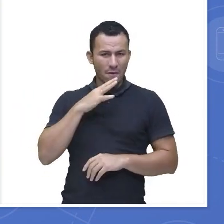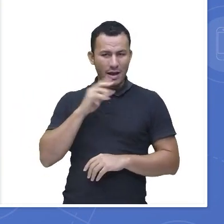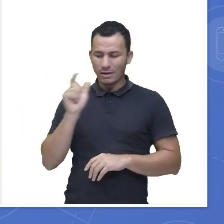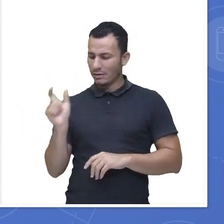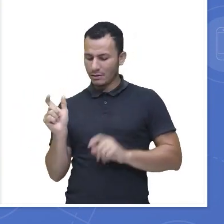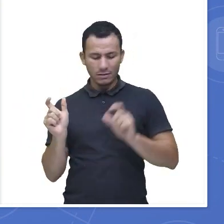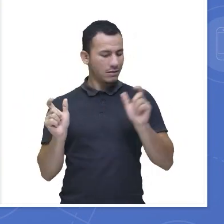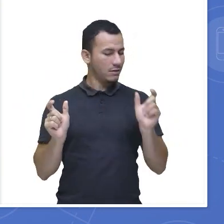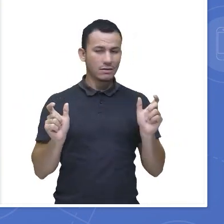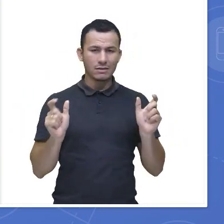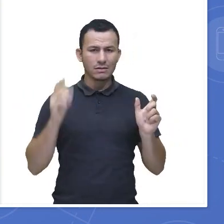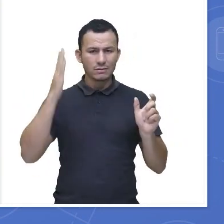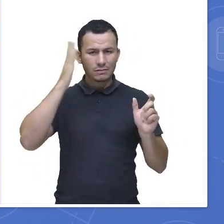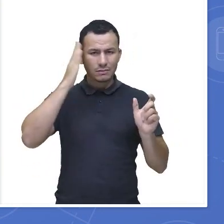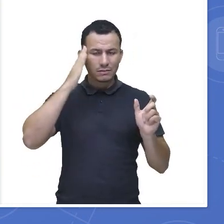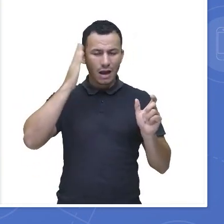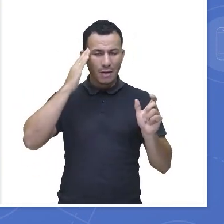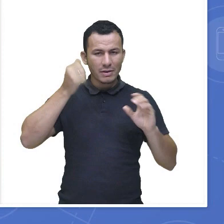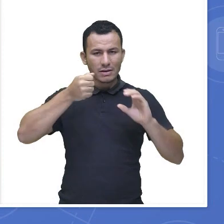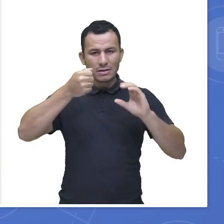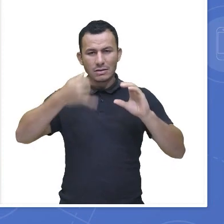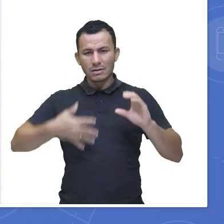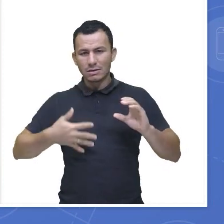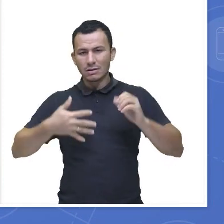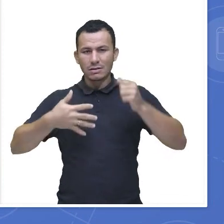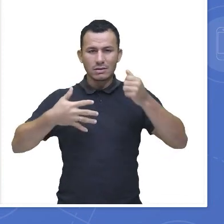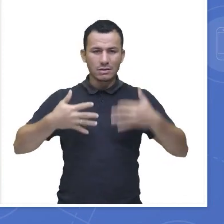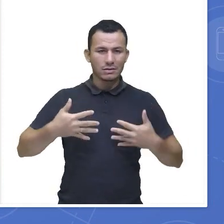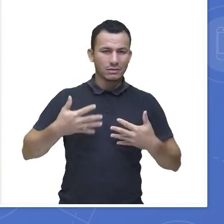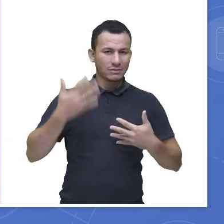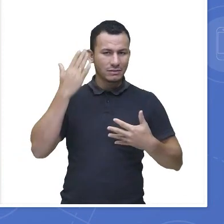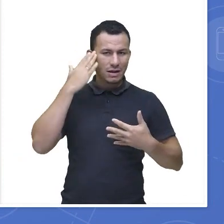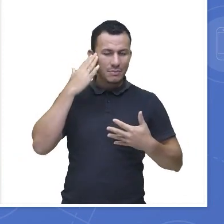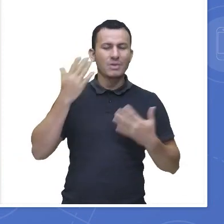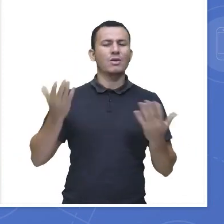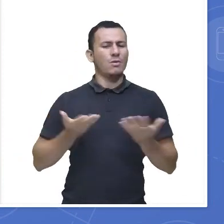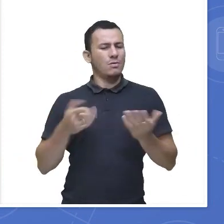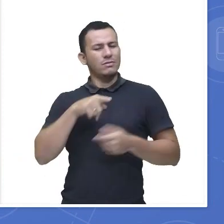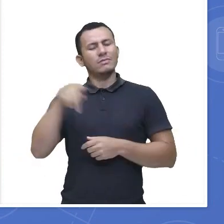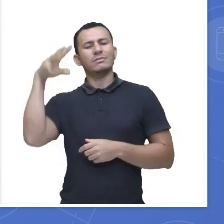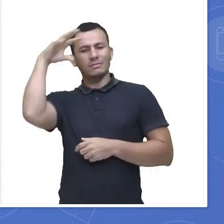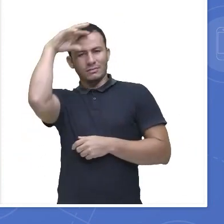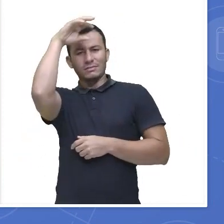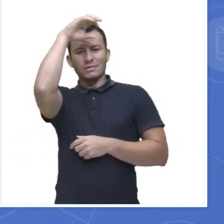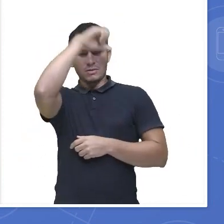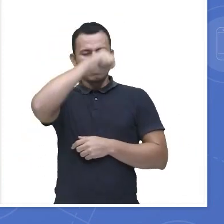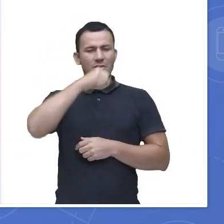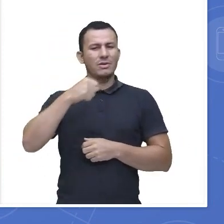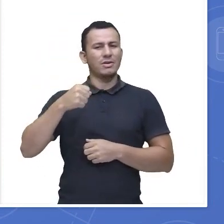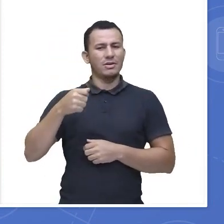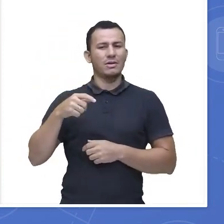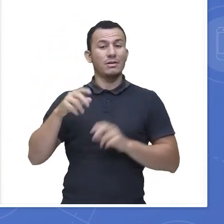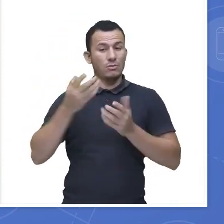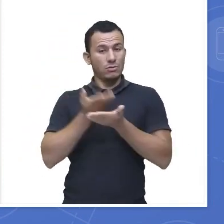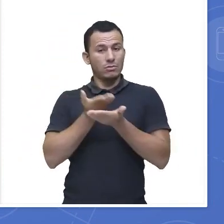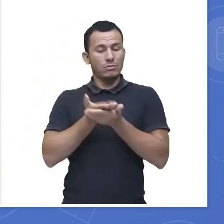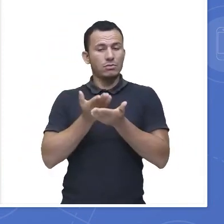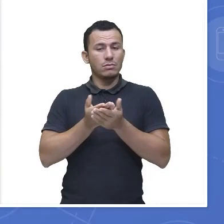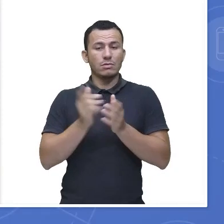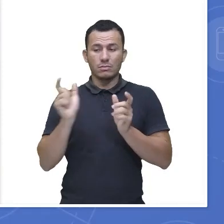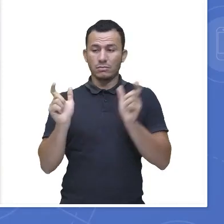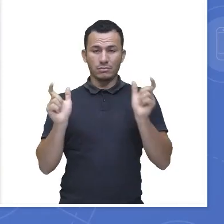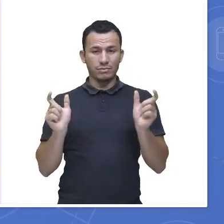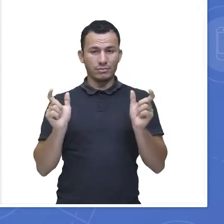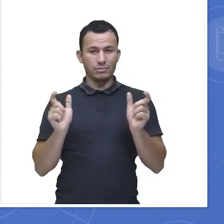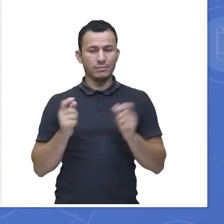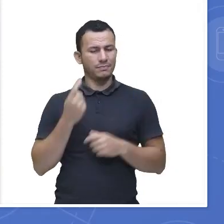duas palavras, o sentido dessas duas palavras? Hoje nós vamos desenvolver a nossa aula em torno desses dois conceitos.